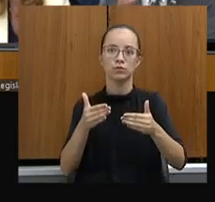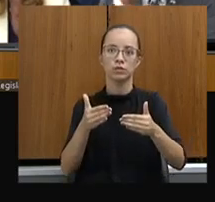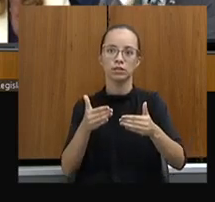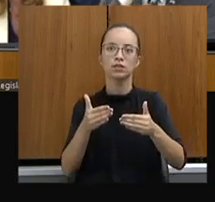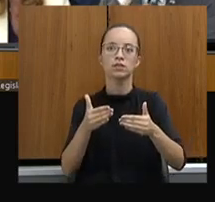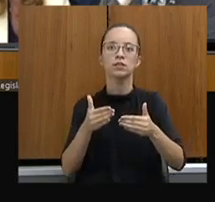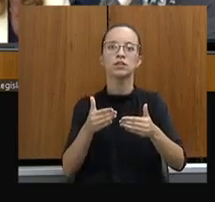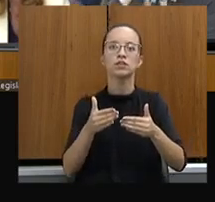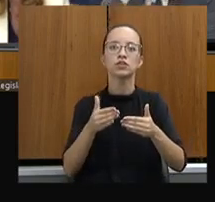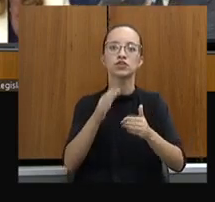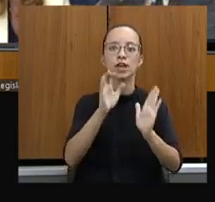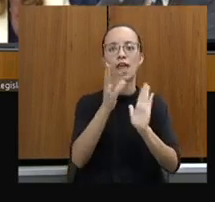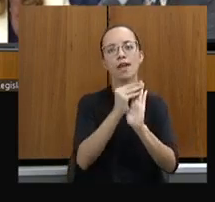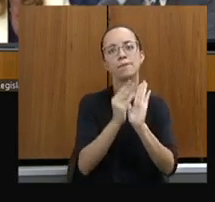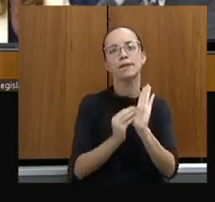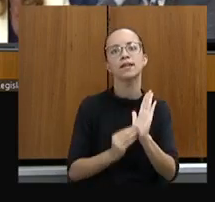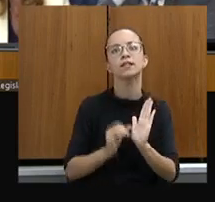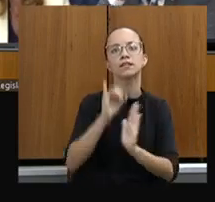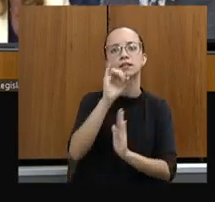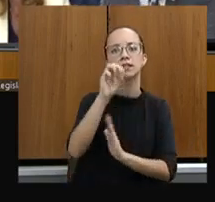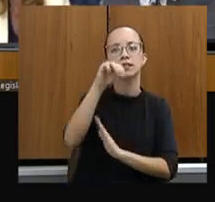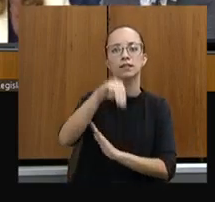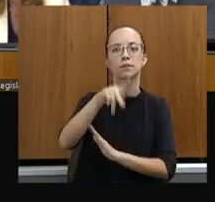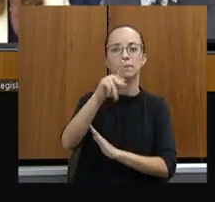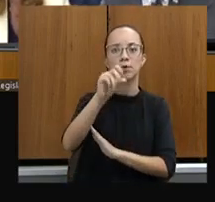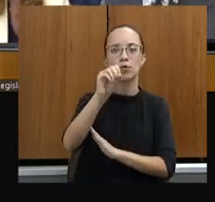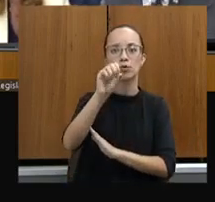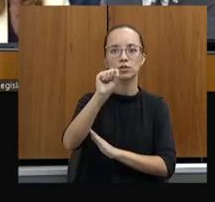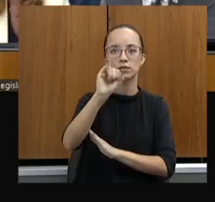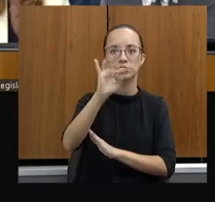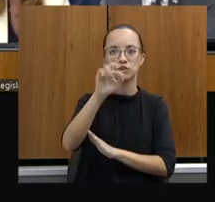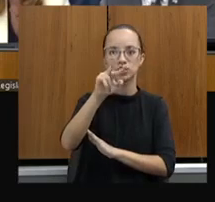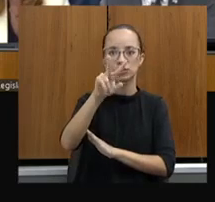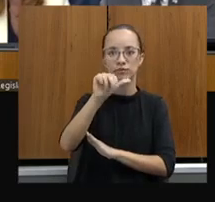emendas impositivas como demanda a nossa constituição estadual